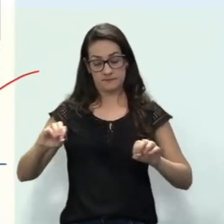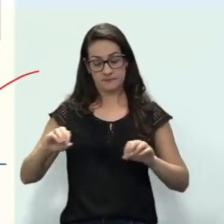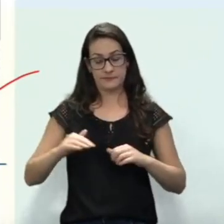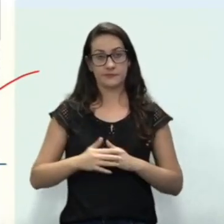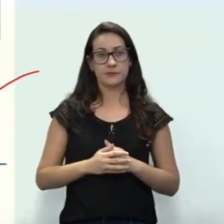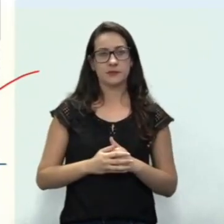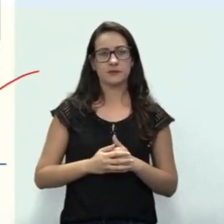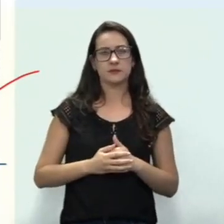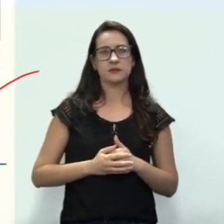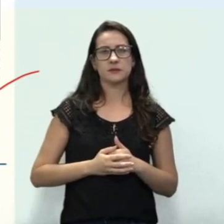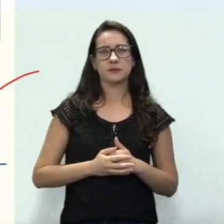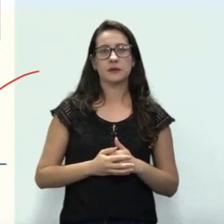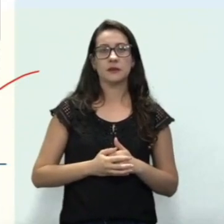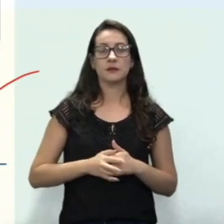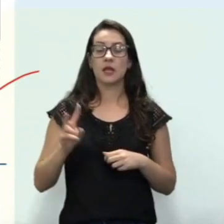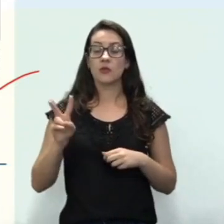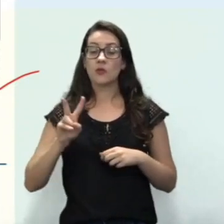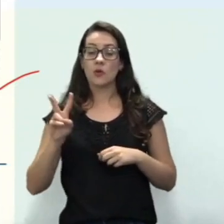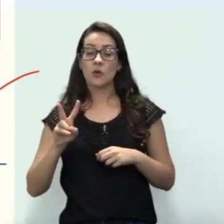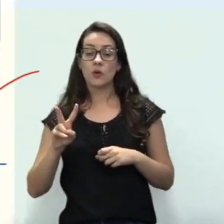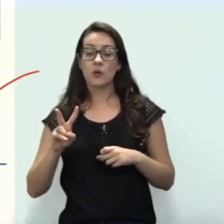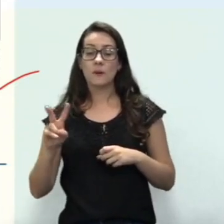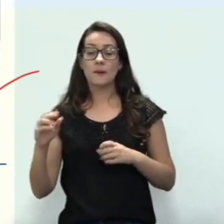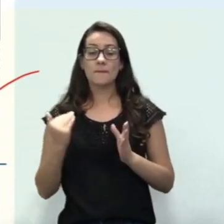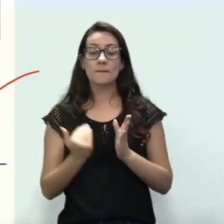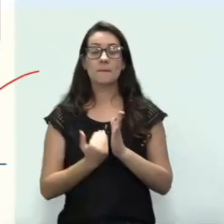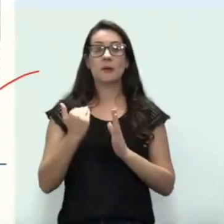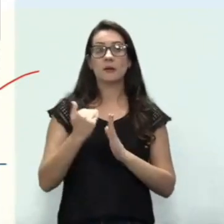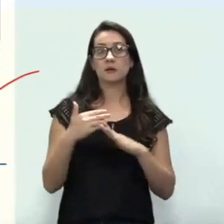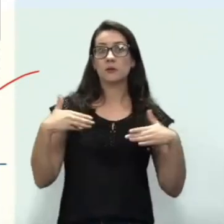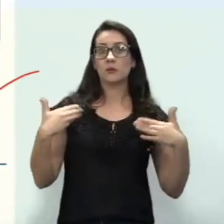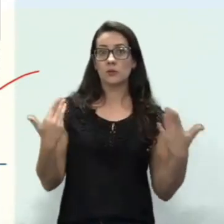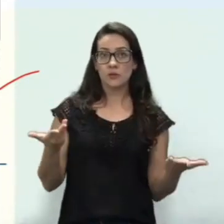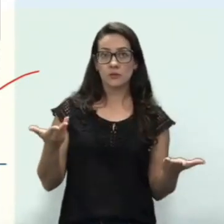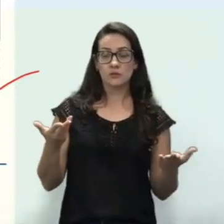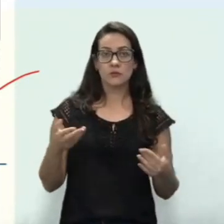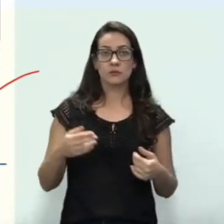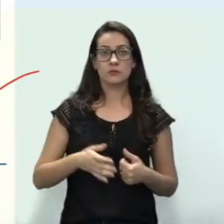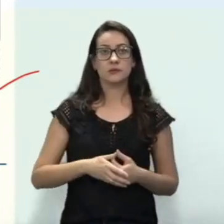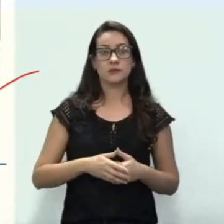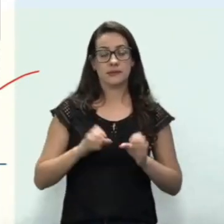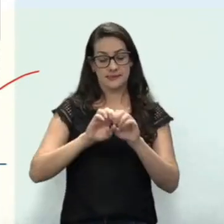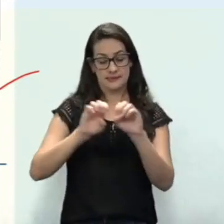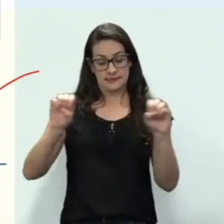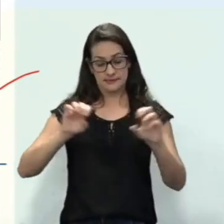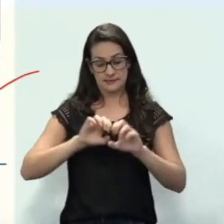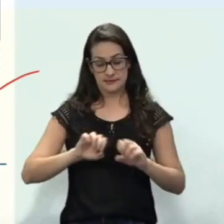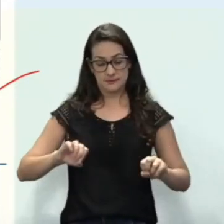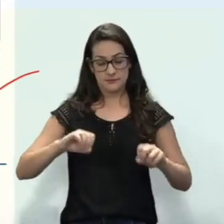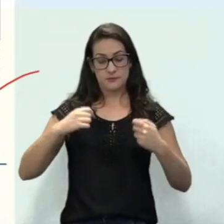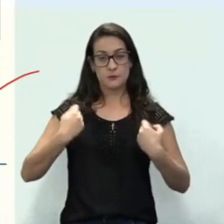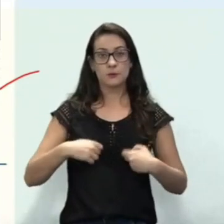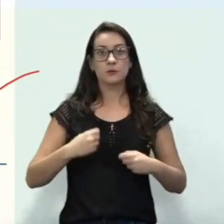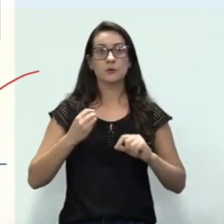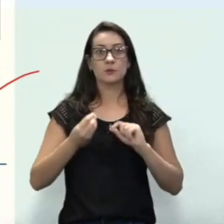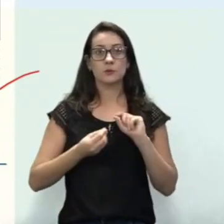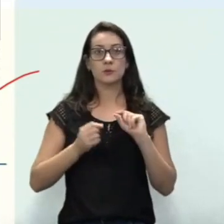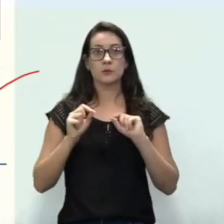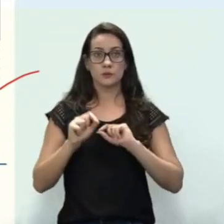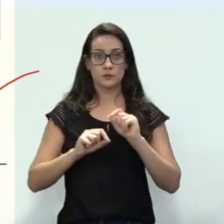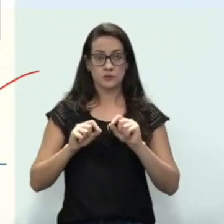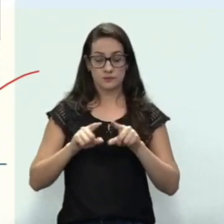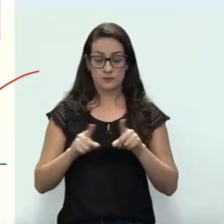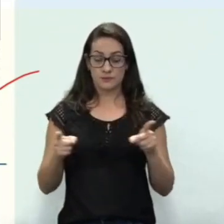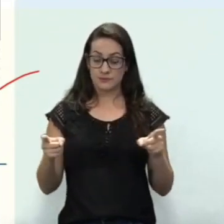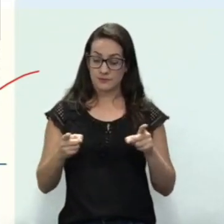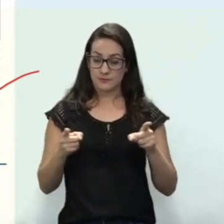este valor e este, qual é o maior? O maior é de LB necessário. Então, esta nossa barra vai ter este comprimento